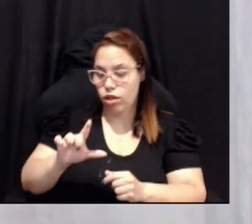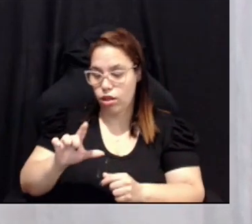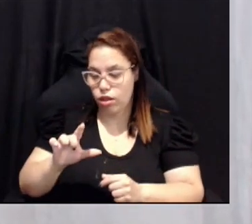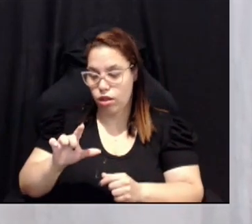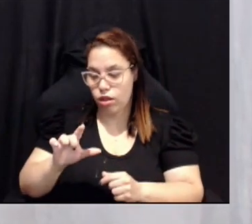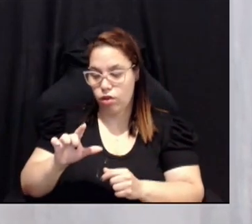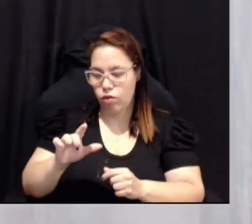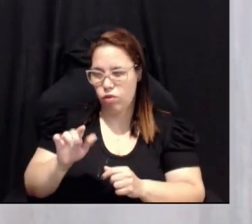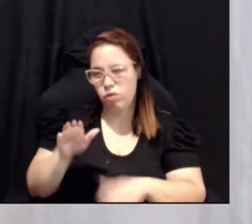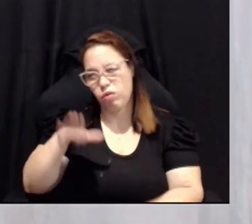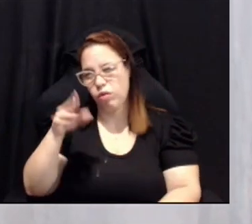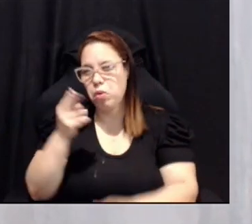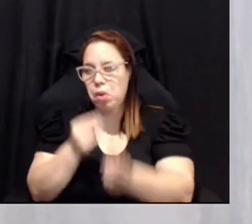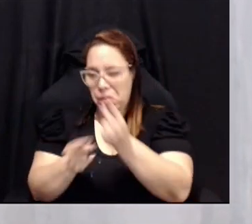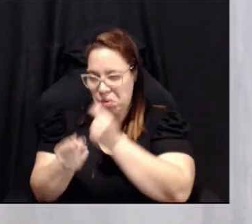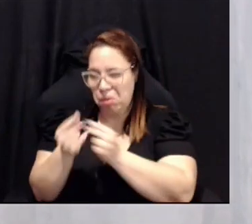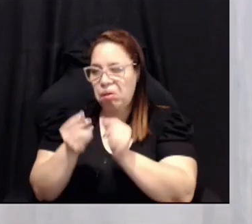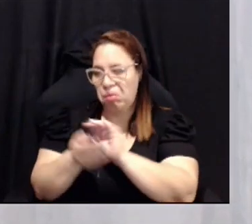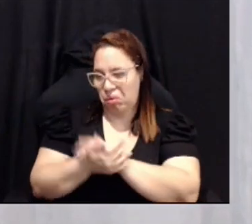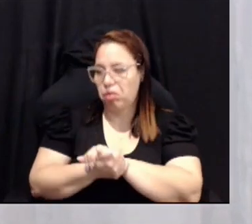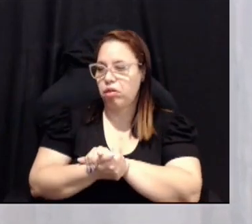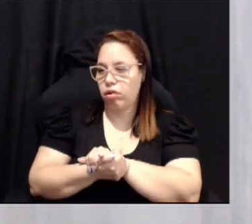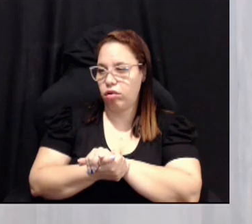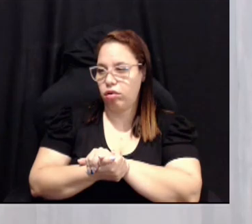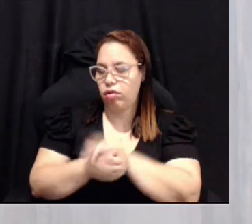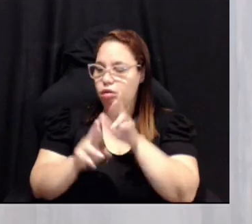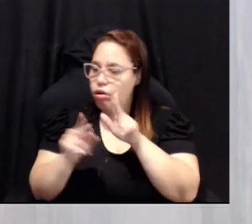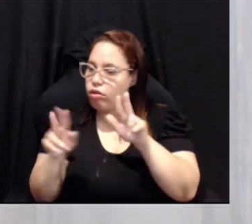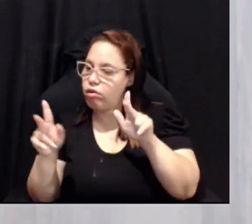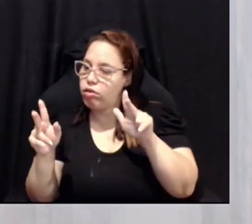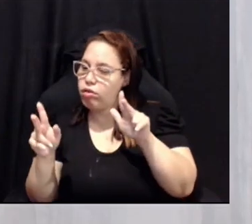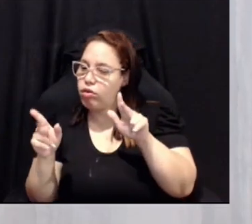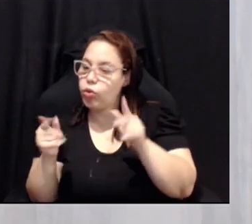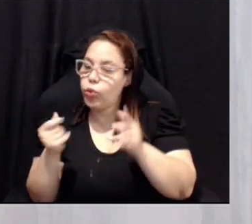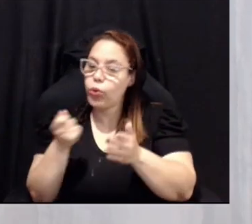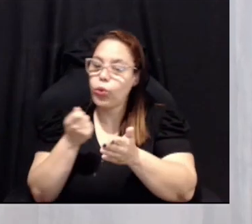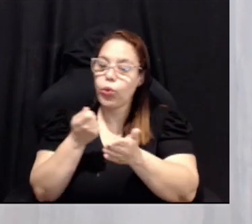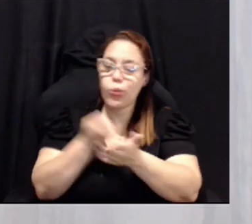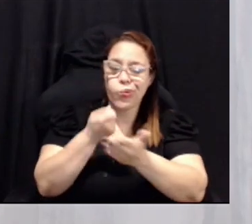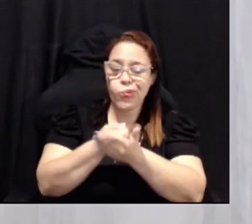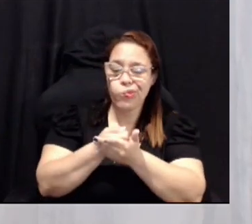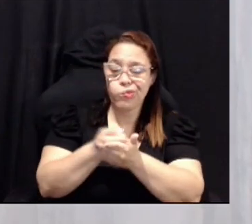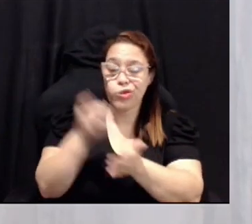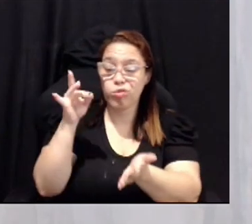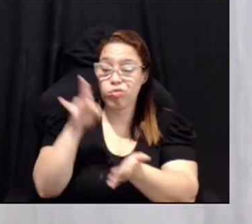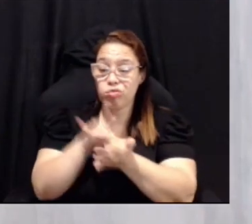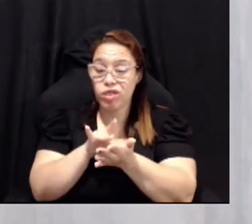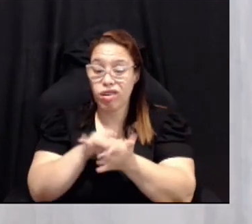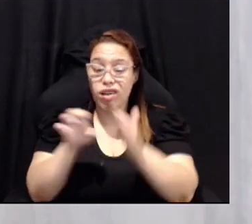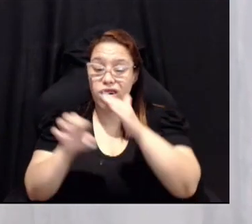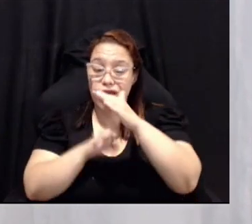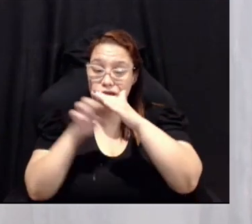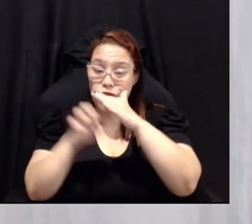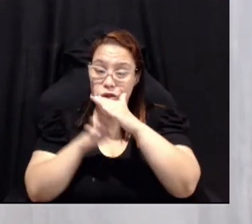no financeiro, né? Do quanto custa aquele valor real ali, aquela empresa realmente no mercado. E o que é